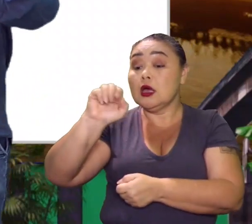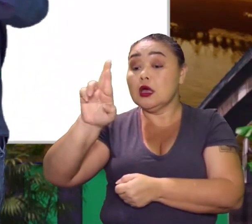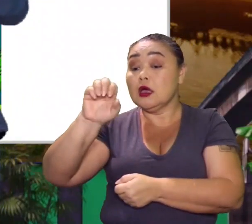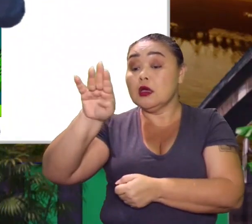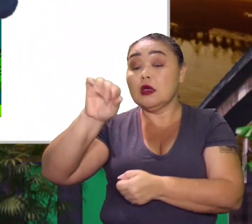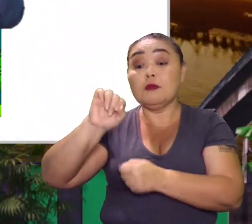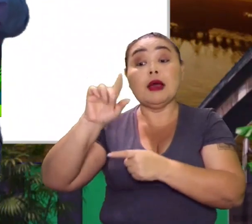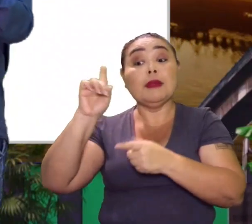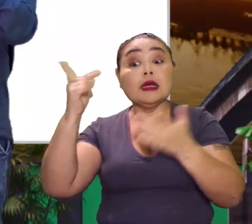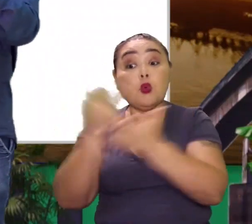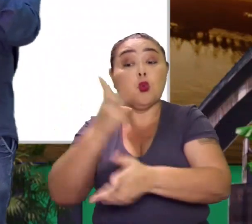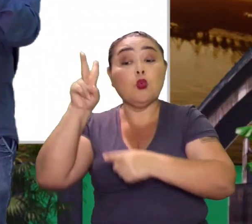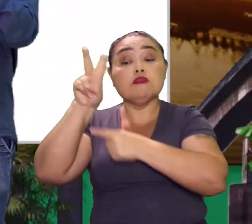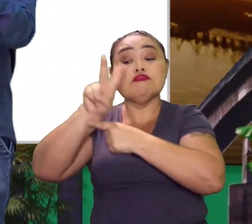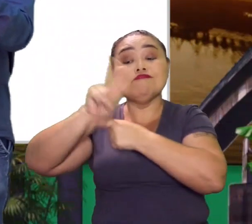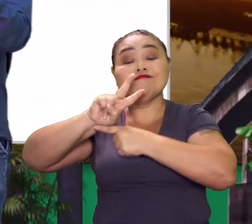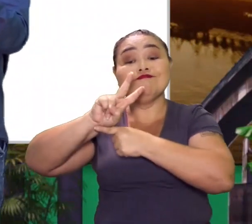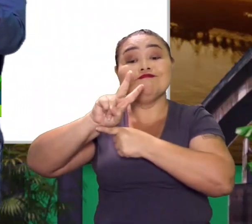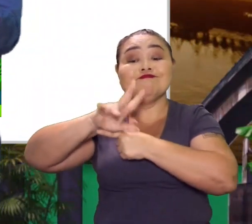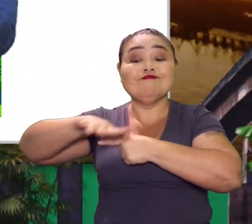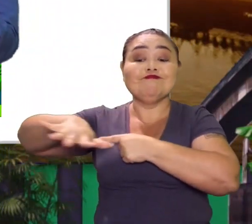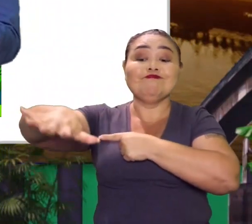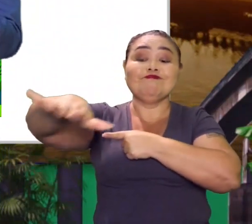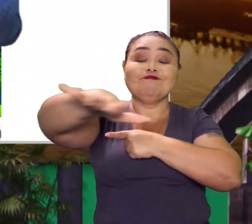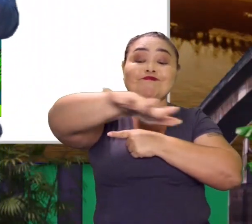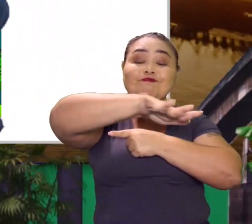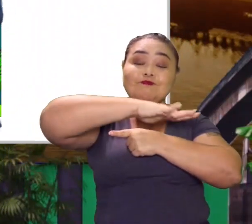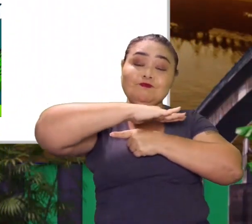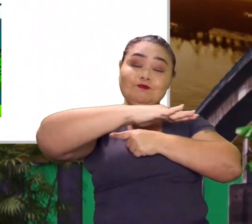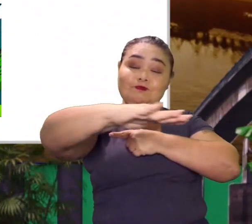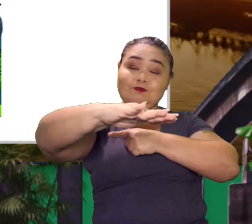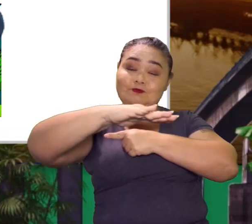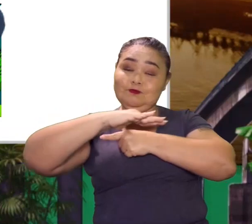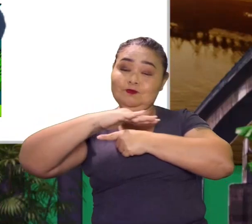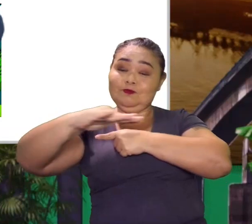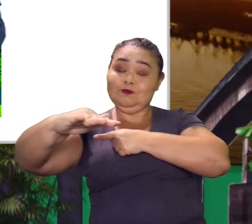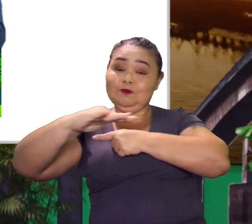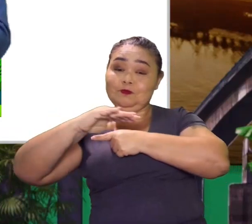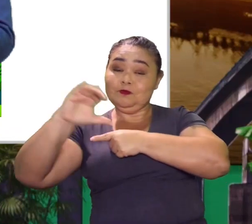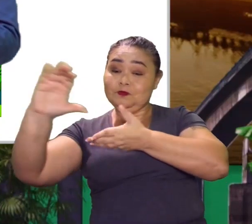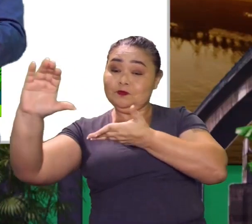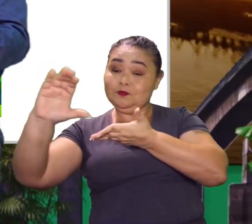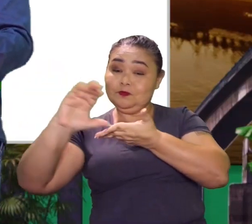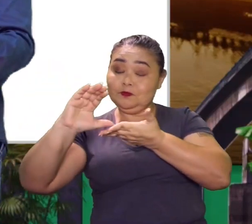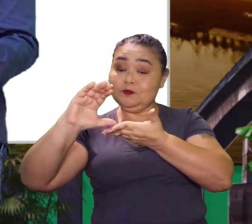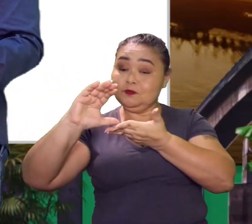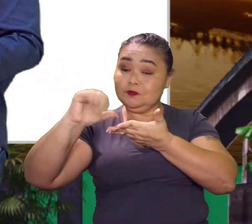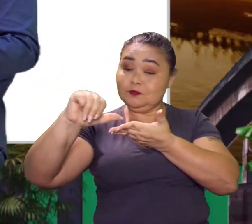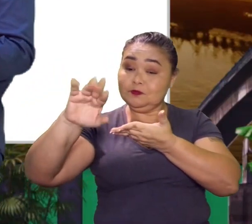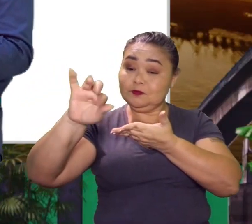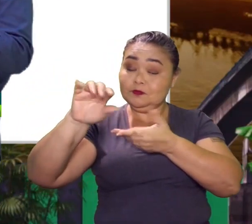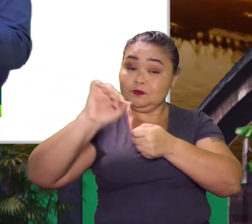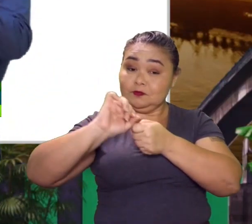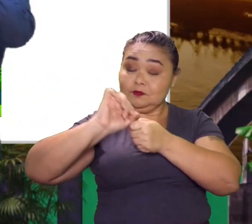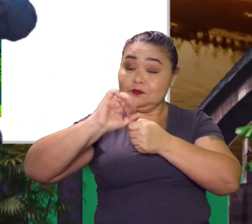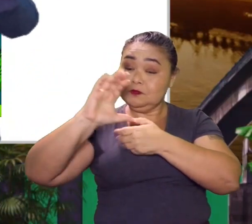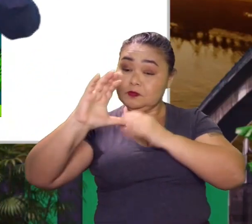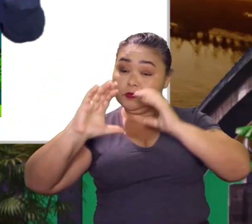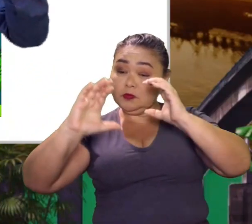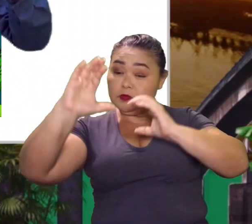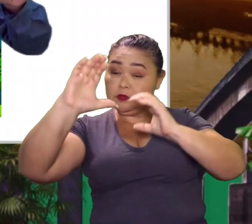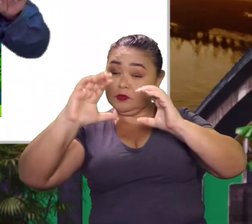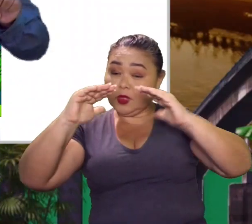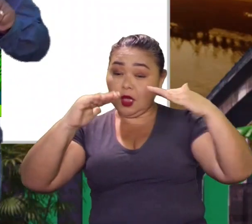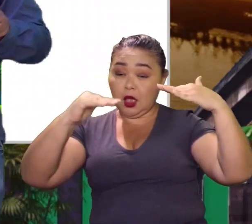ocorra a preservação da mata virgem, a mata original. E esse crédito de carbono é importante porque ele